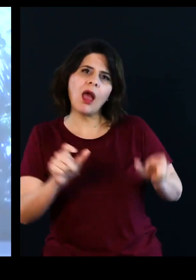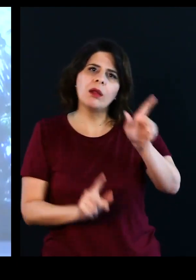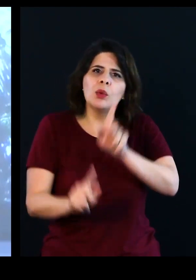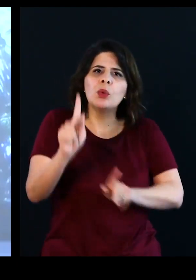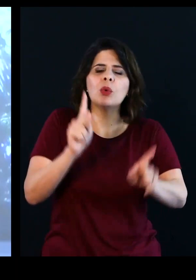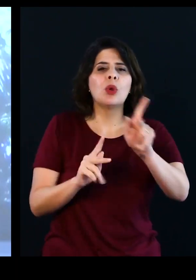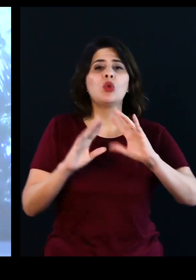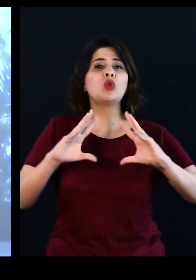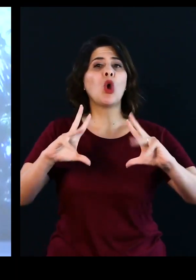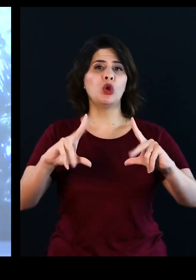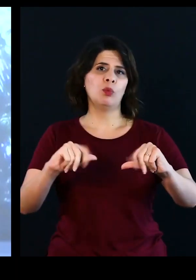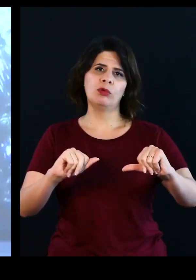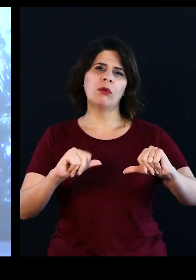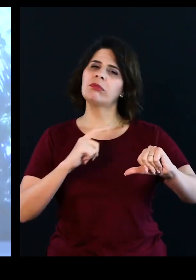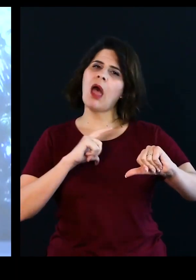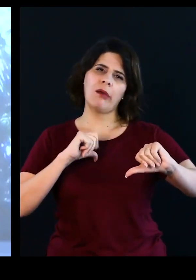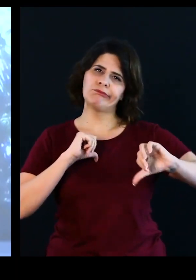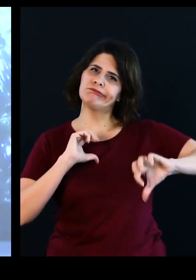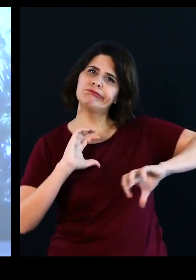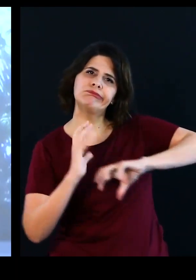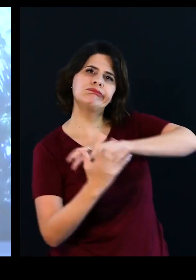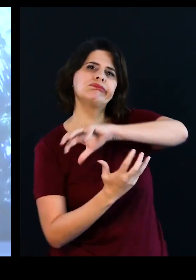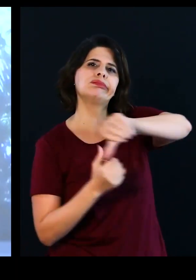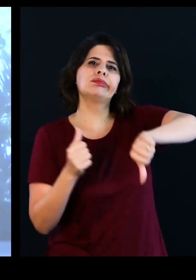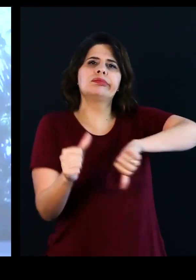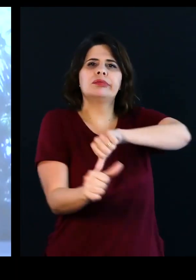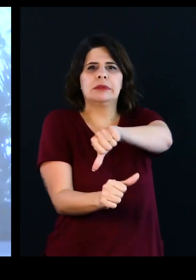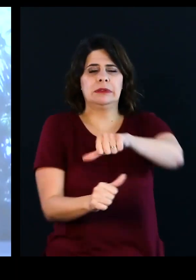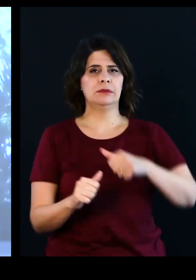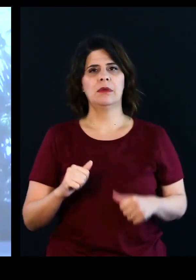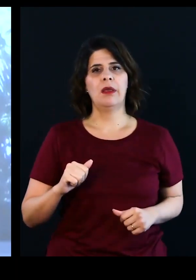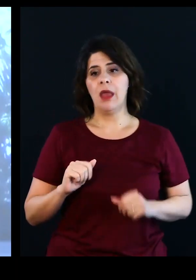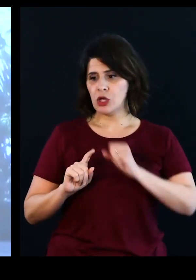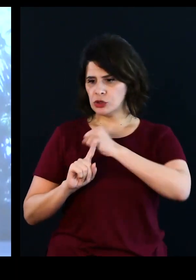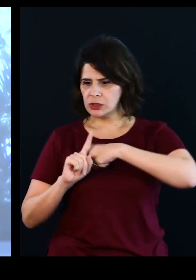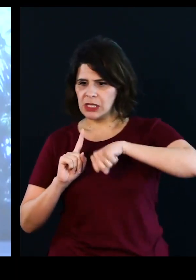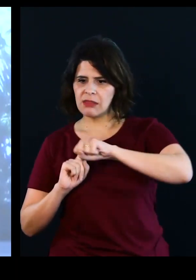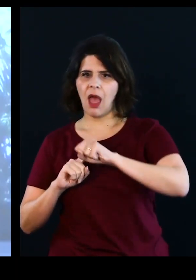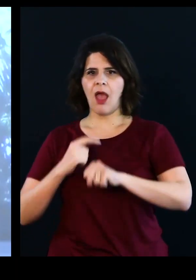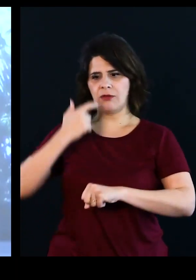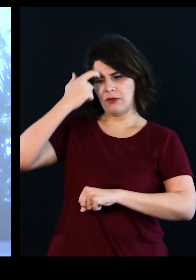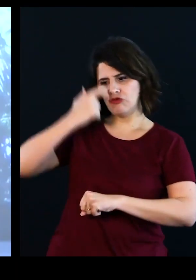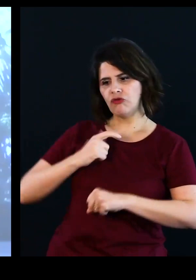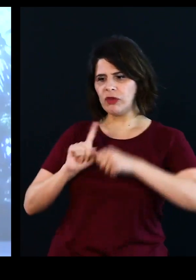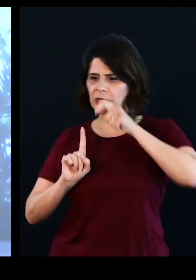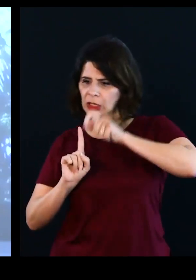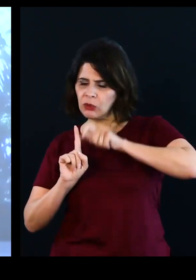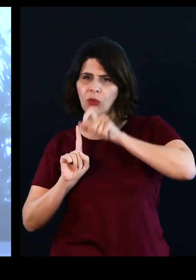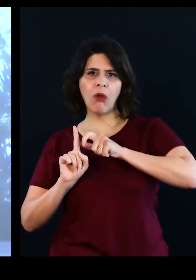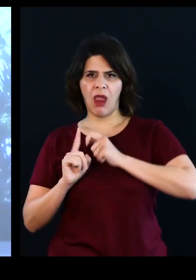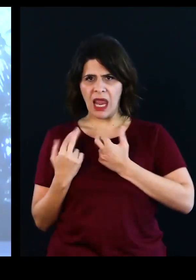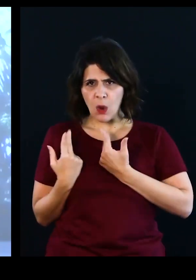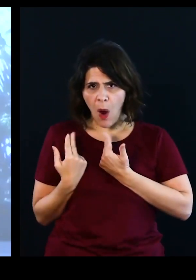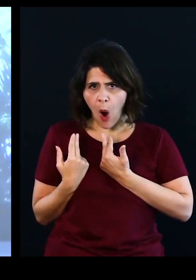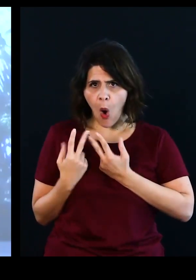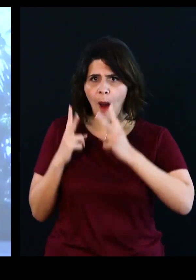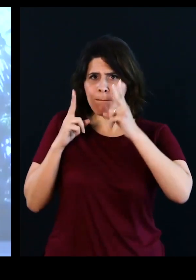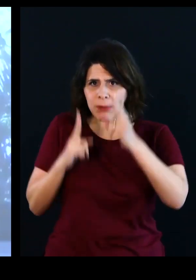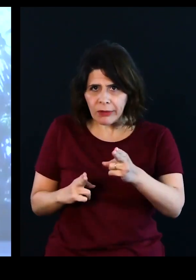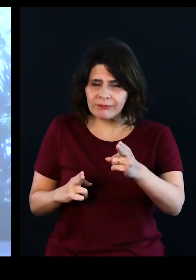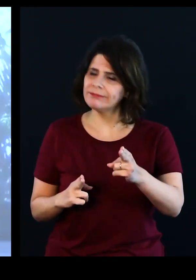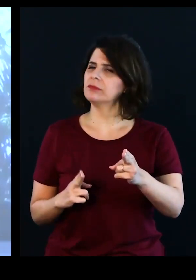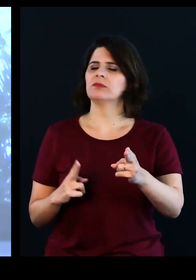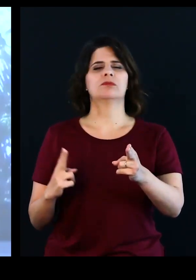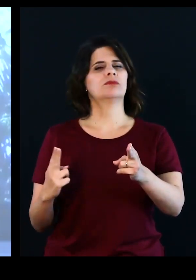Nós não sairemos dessa pandemia enquanto indivíduos, enquanto sociedade, da mesma forma que entramos. É um